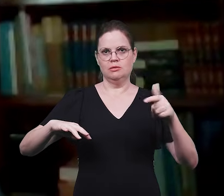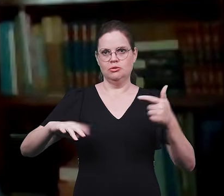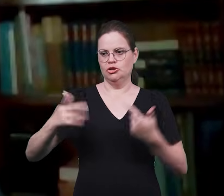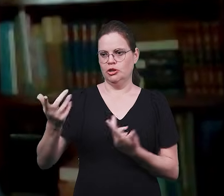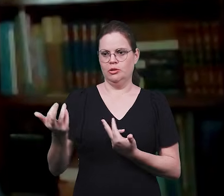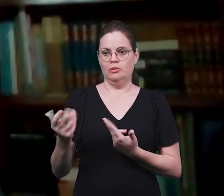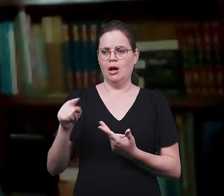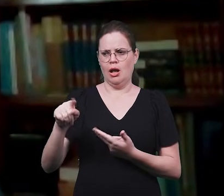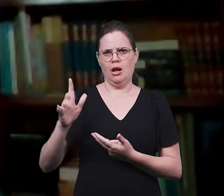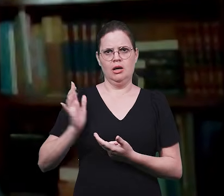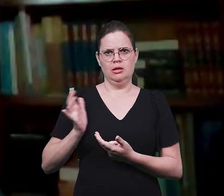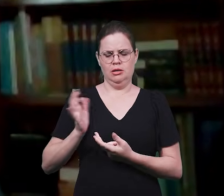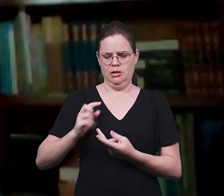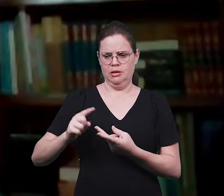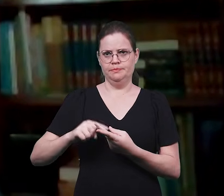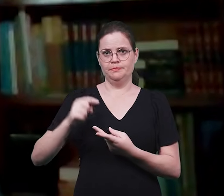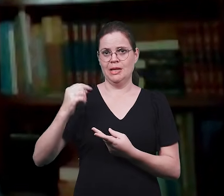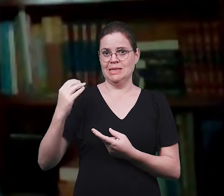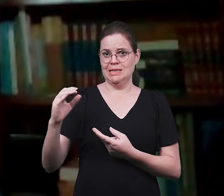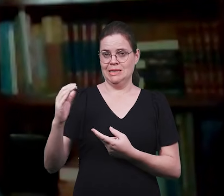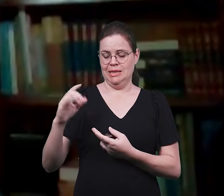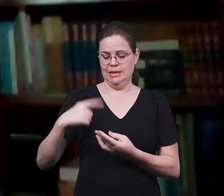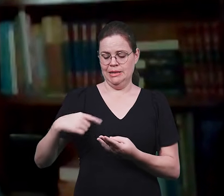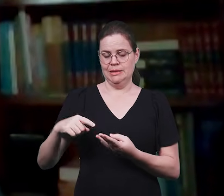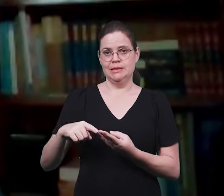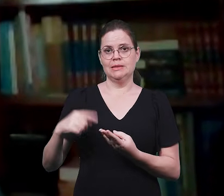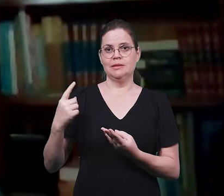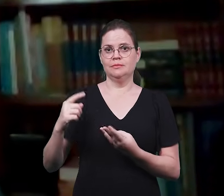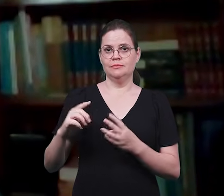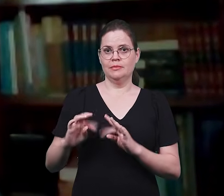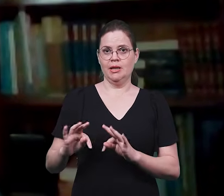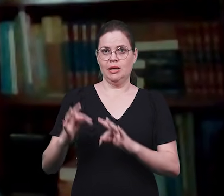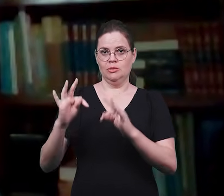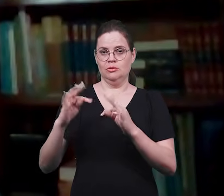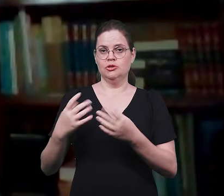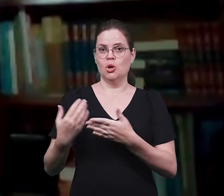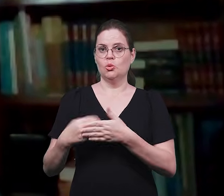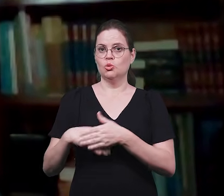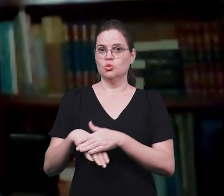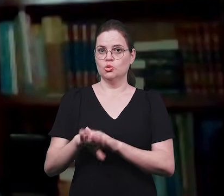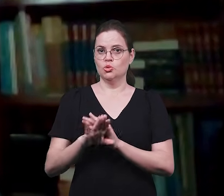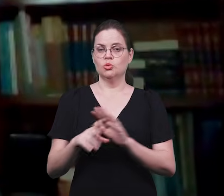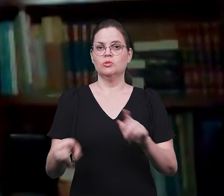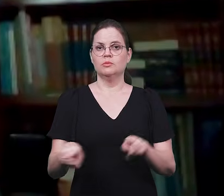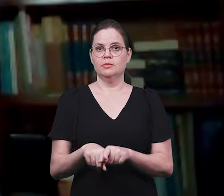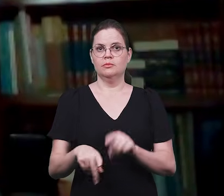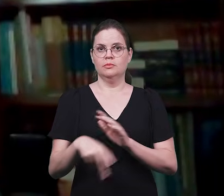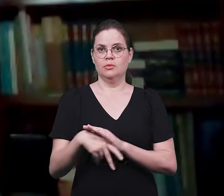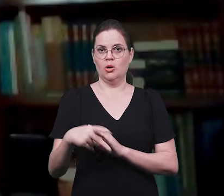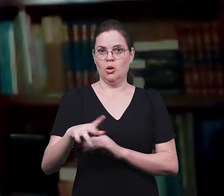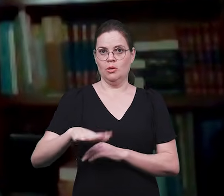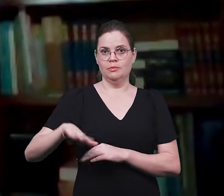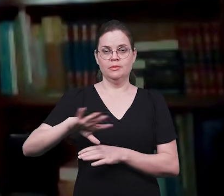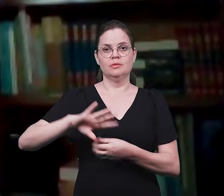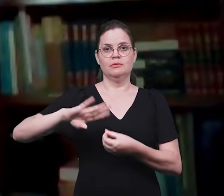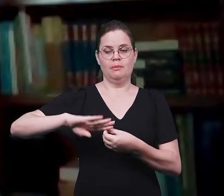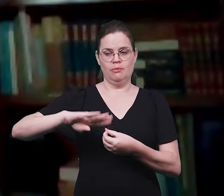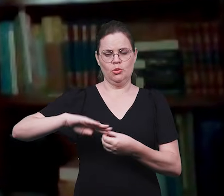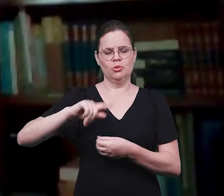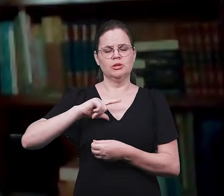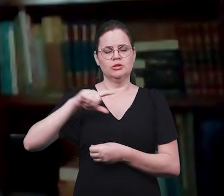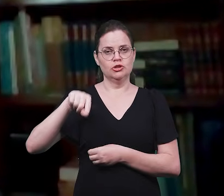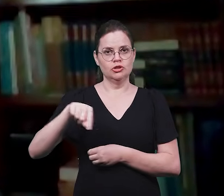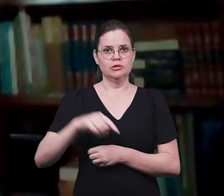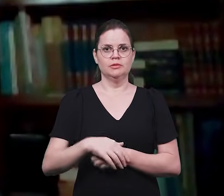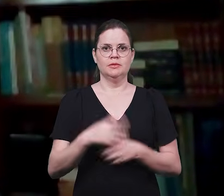a riqueza, havia a opulência, havia também todo tipo de costume mundano, porque absorvia